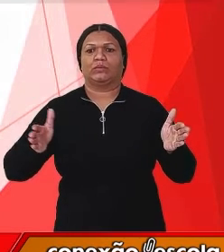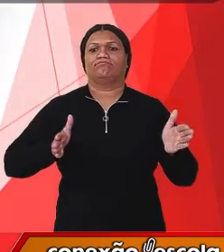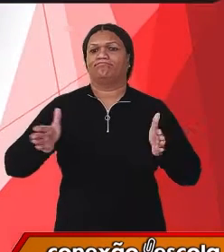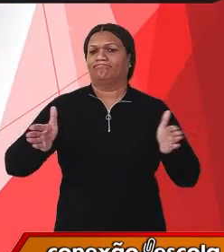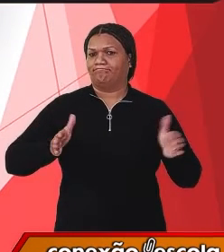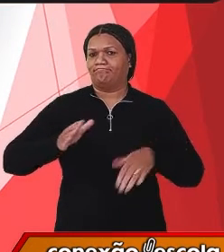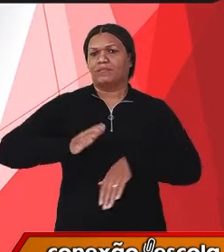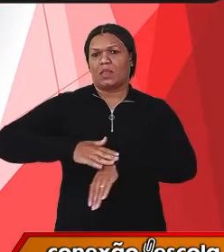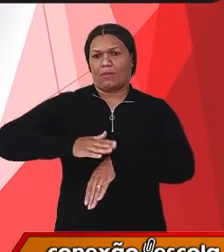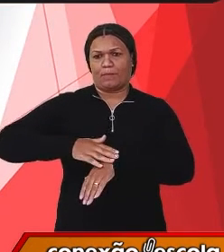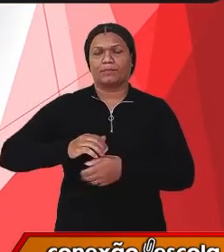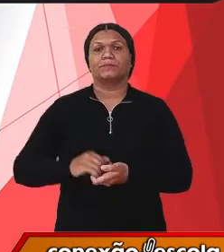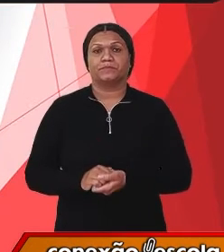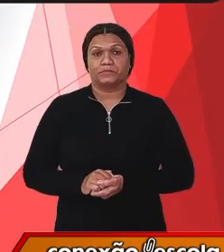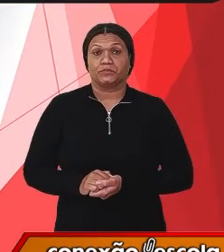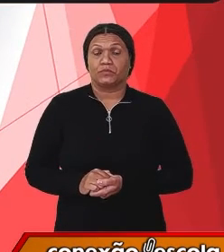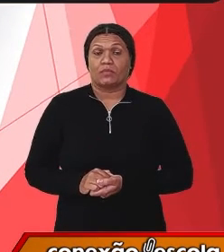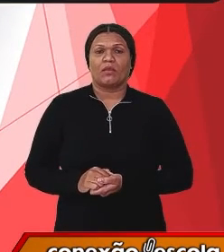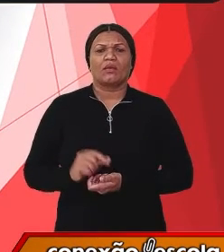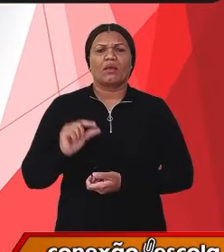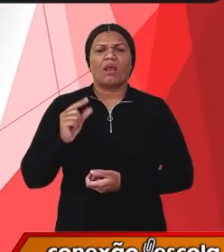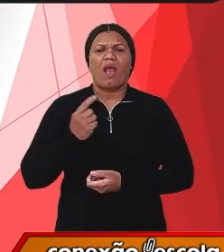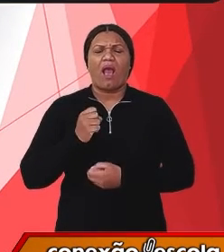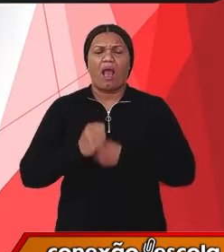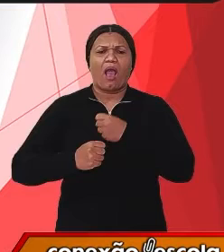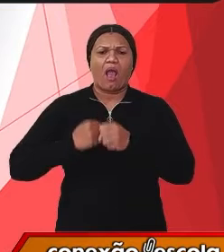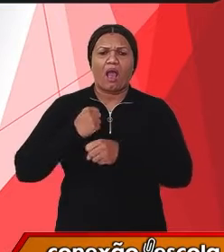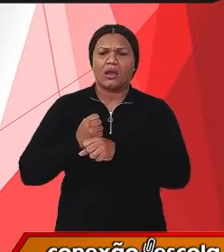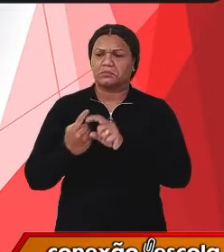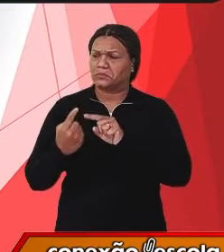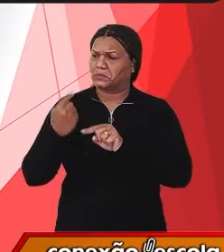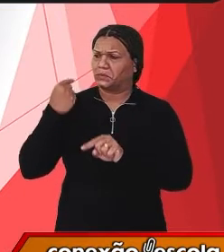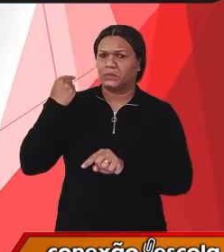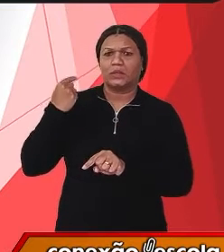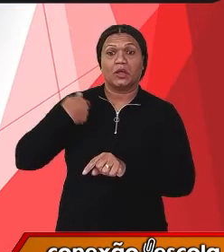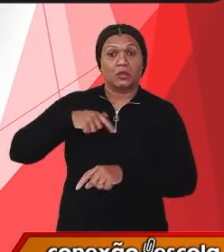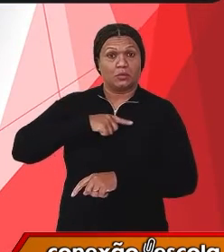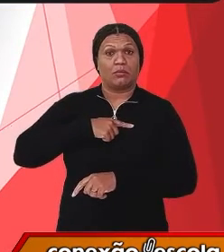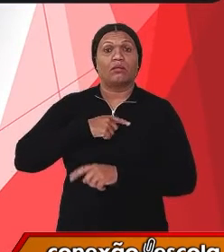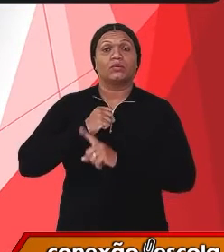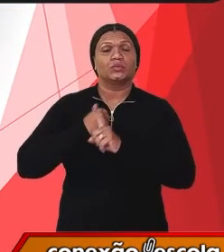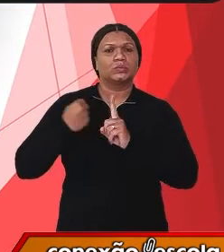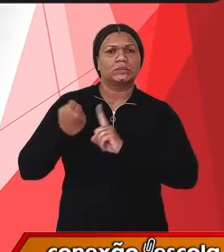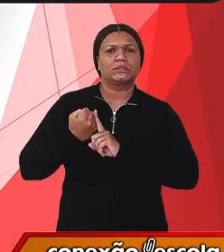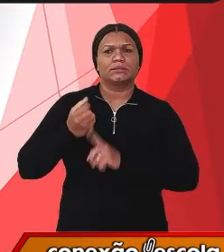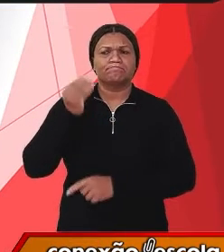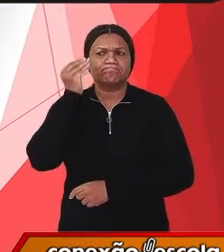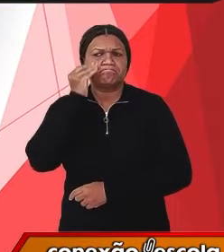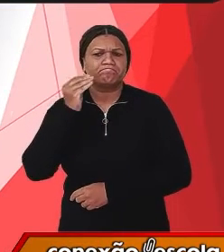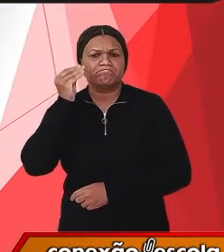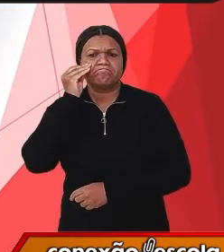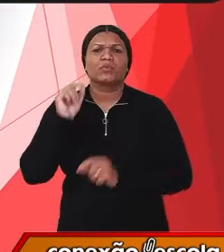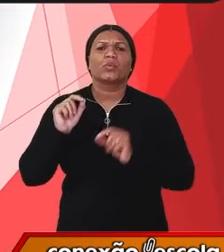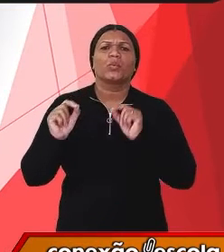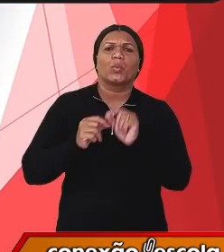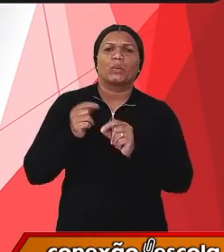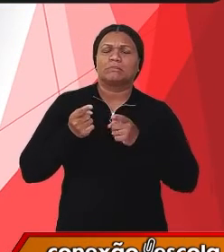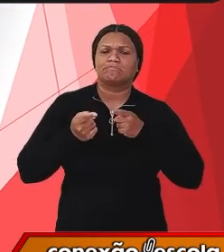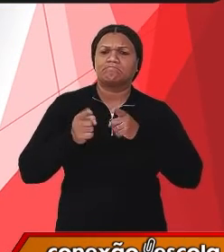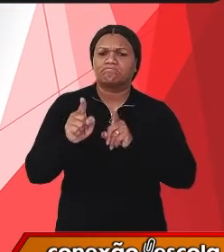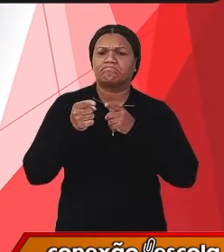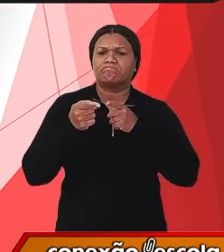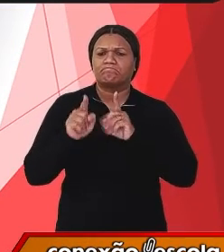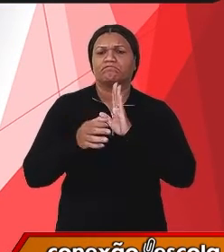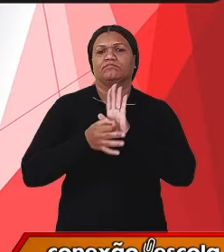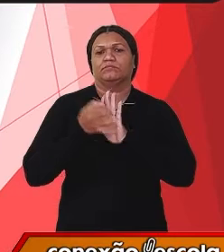Nestes últimos anos, a nossa sociedade ela tem experimentado algumas críticas a vários